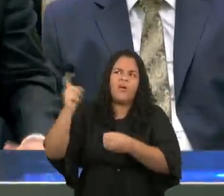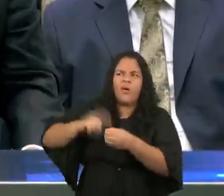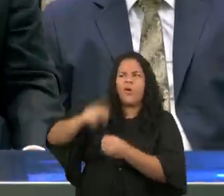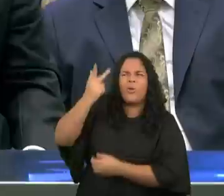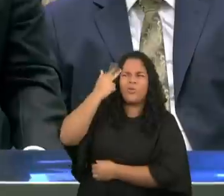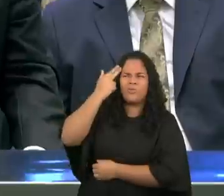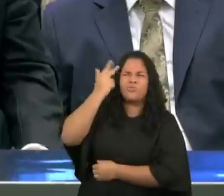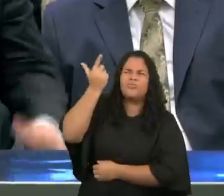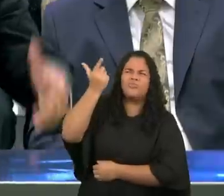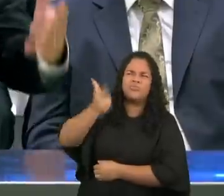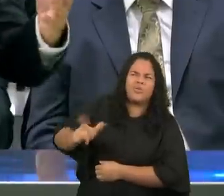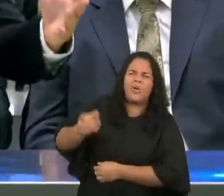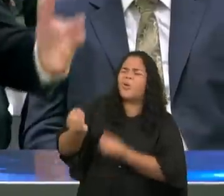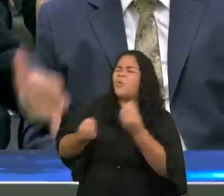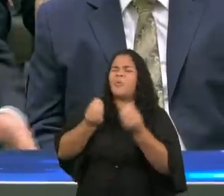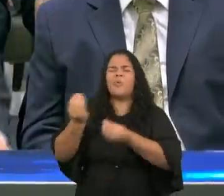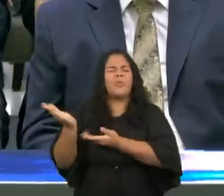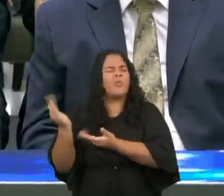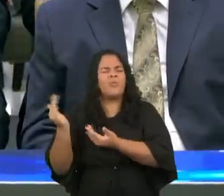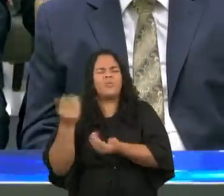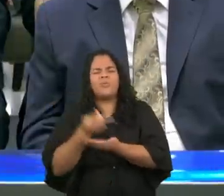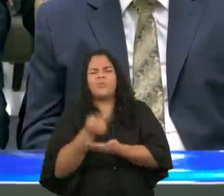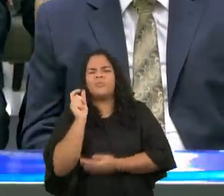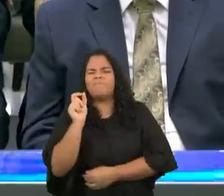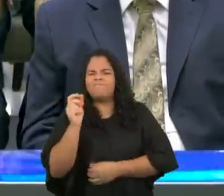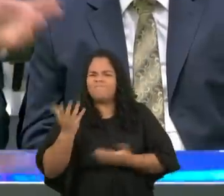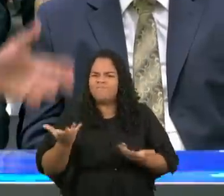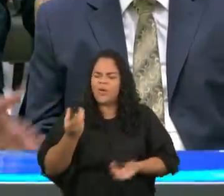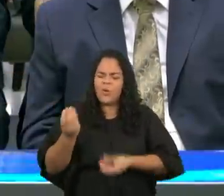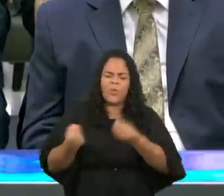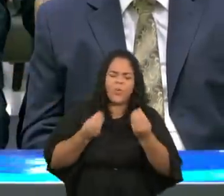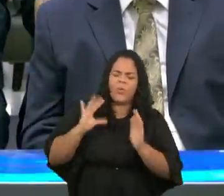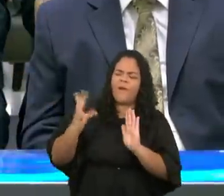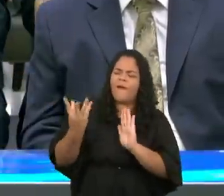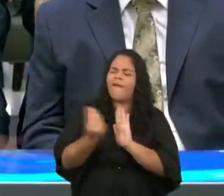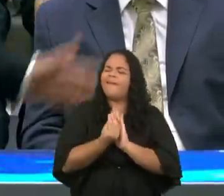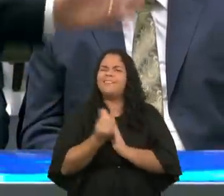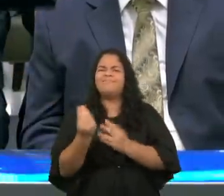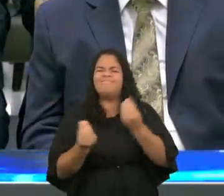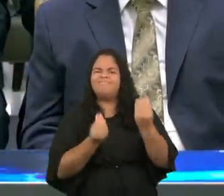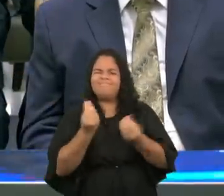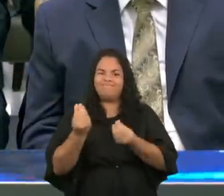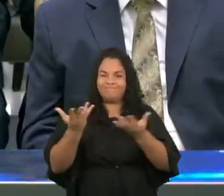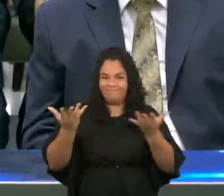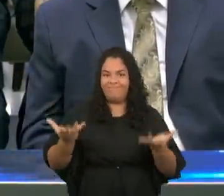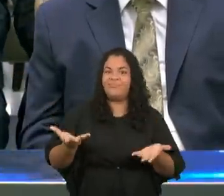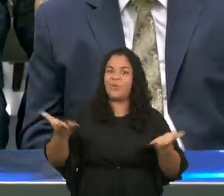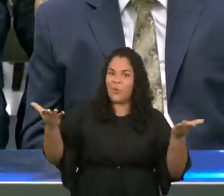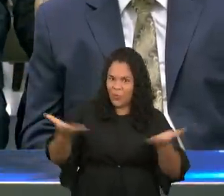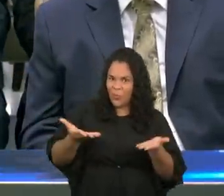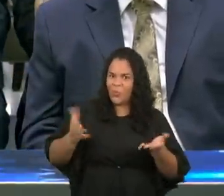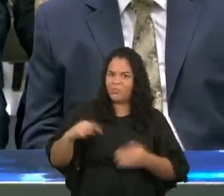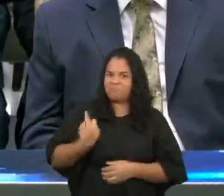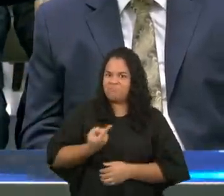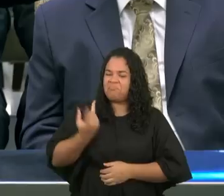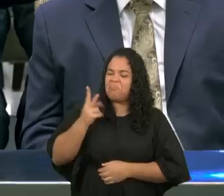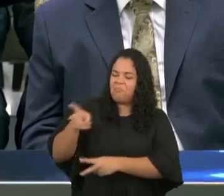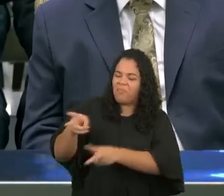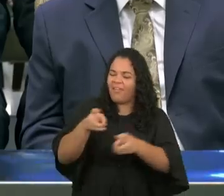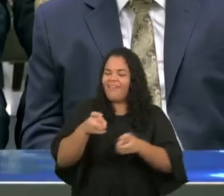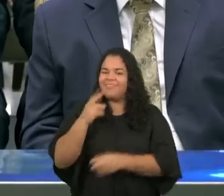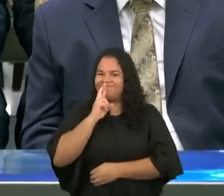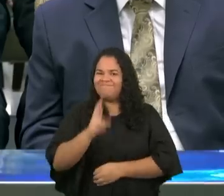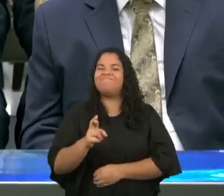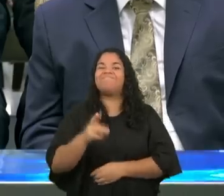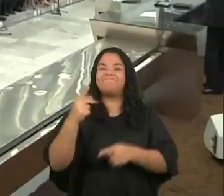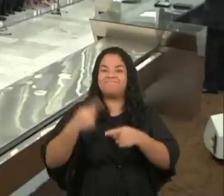voltar, como estarão os jovens, como estará a igreja? A resposta está aqui, o Espírito Santo